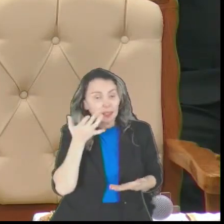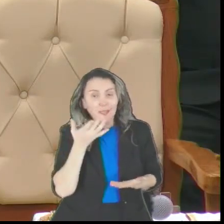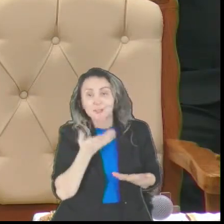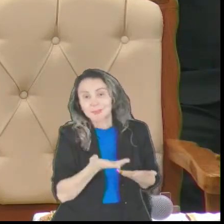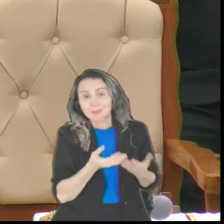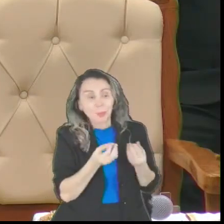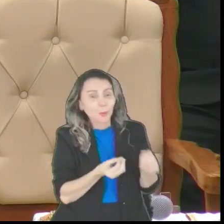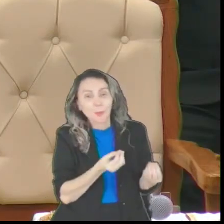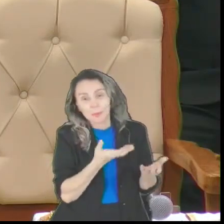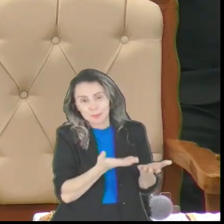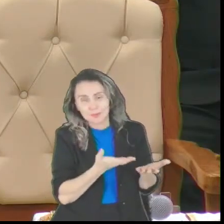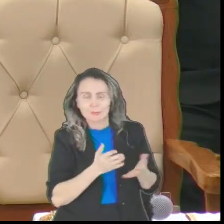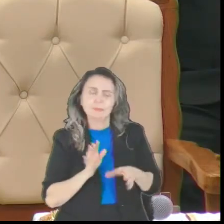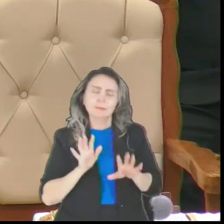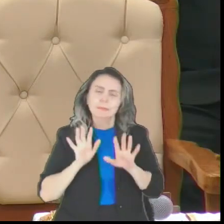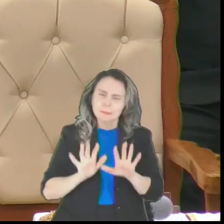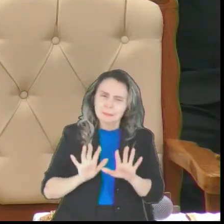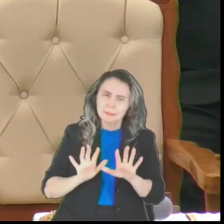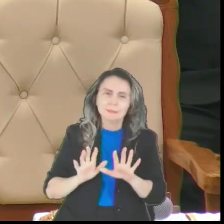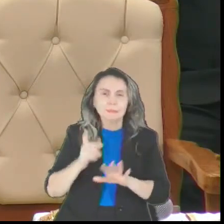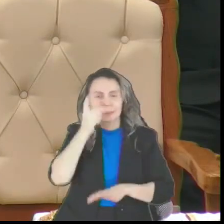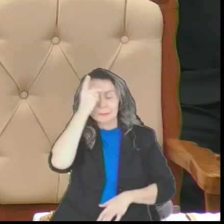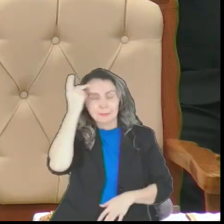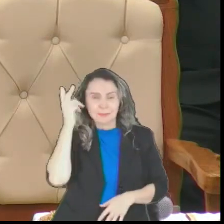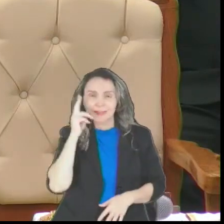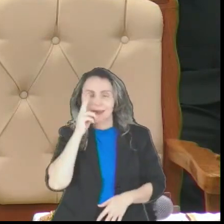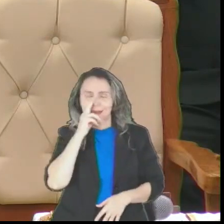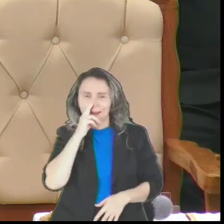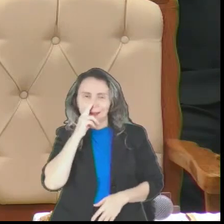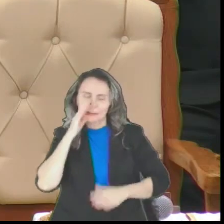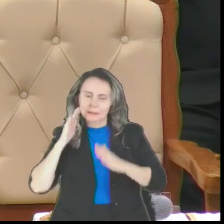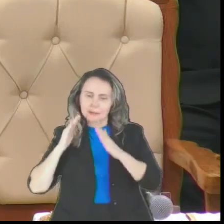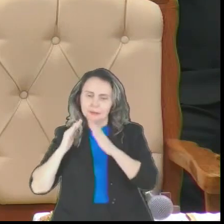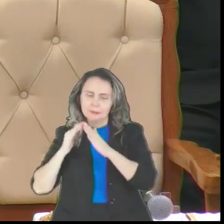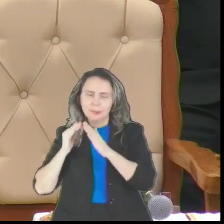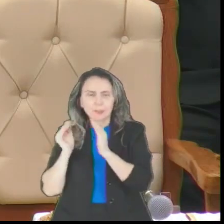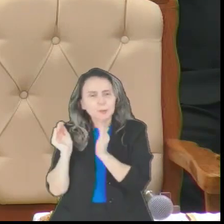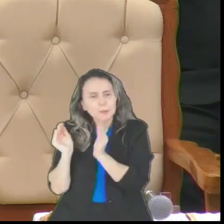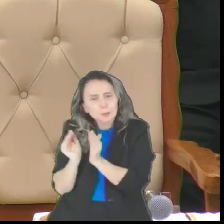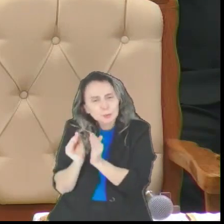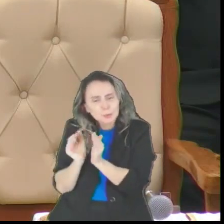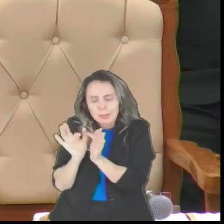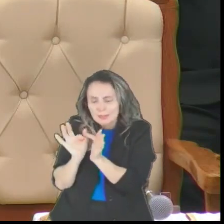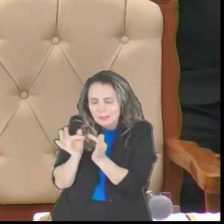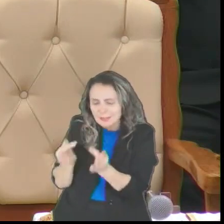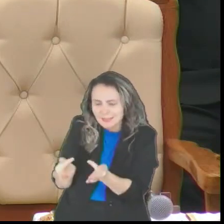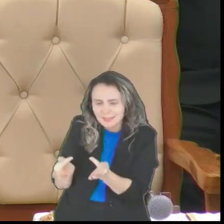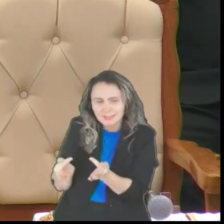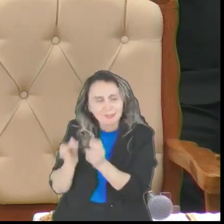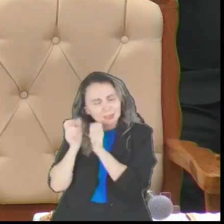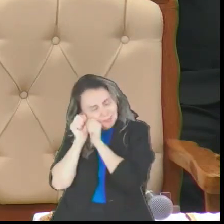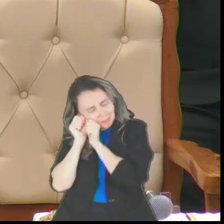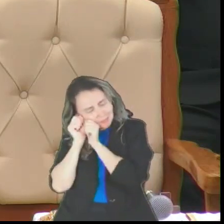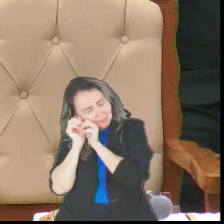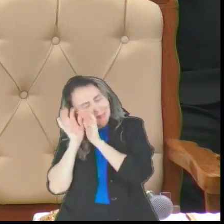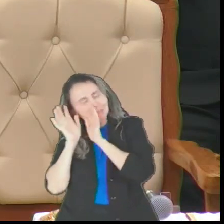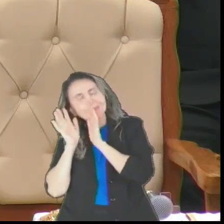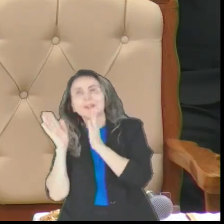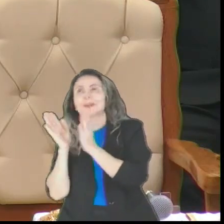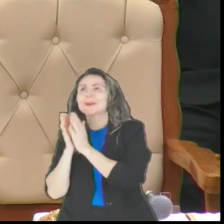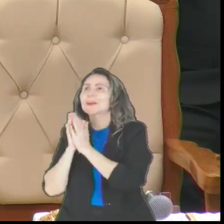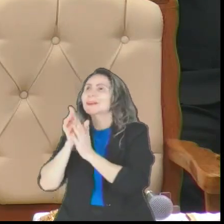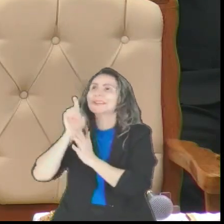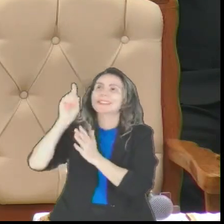muitas vezes, ele levanta-se todos os dias e agradece a Deus primeiro pela salvação que